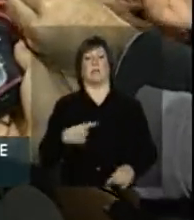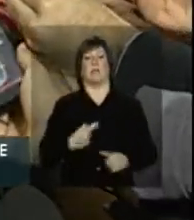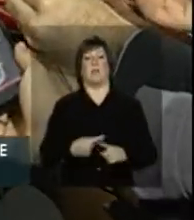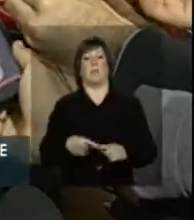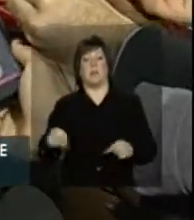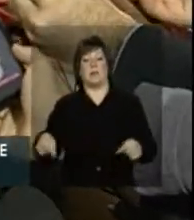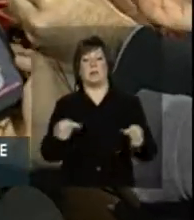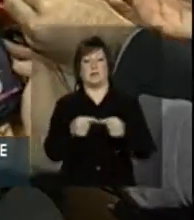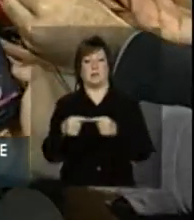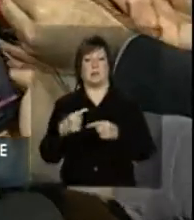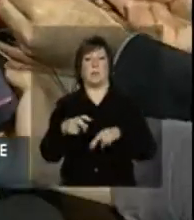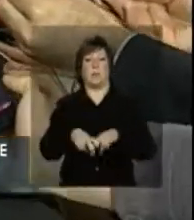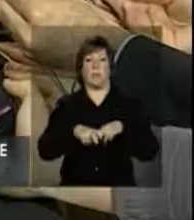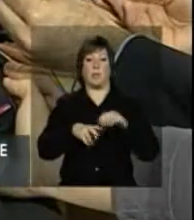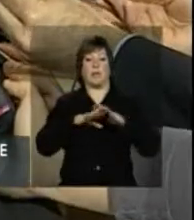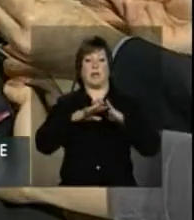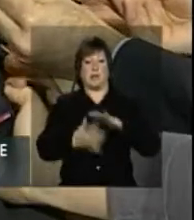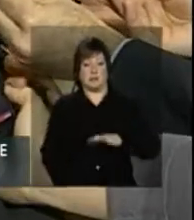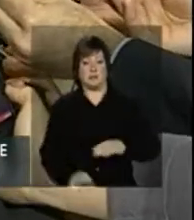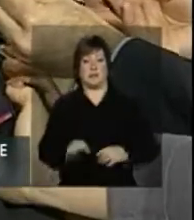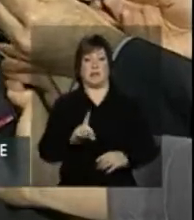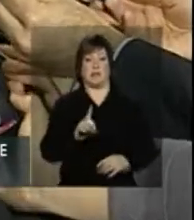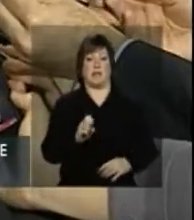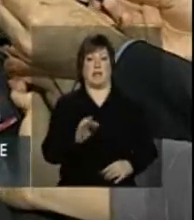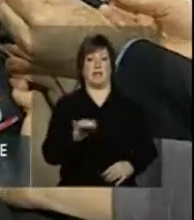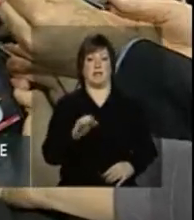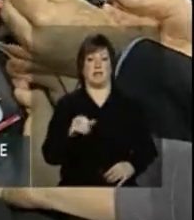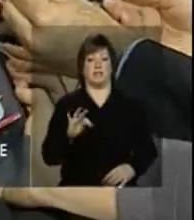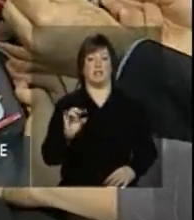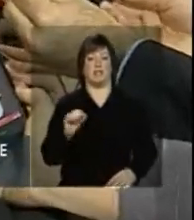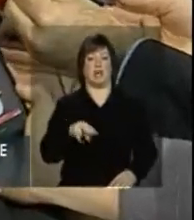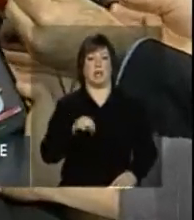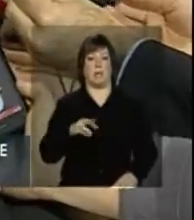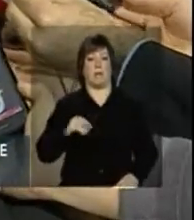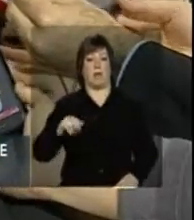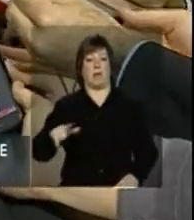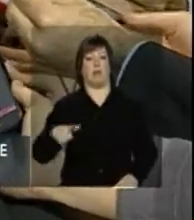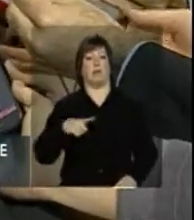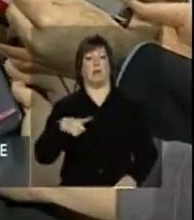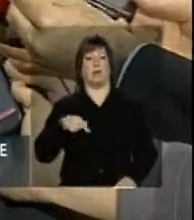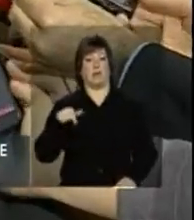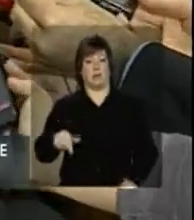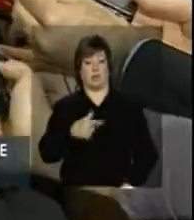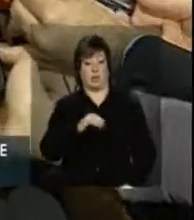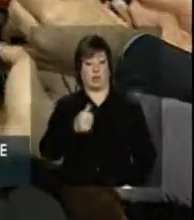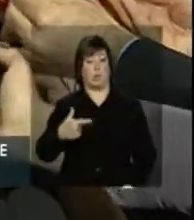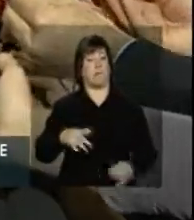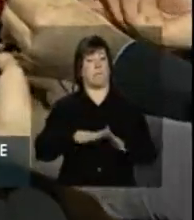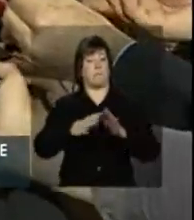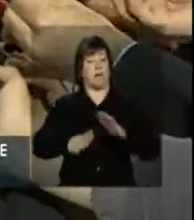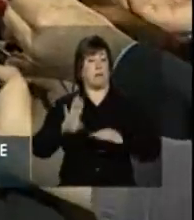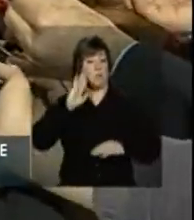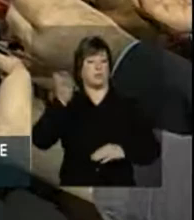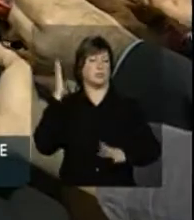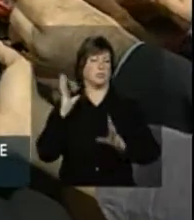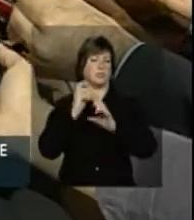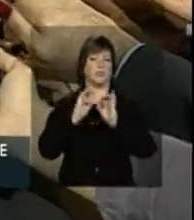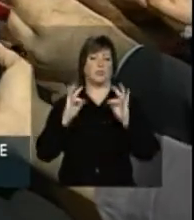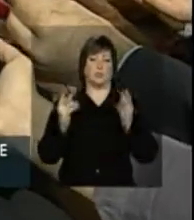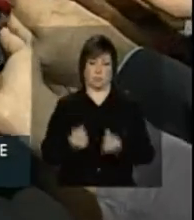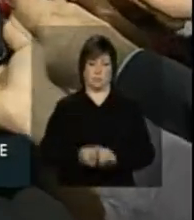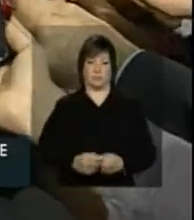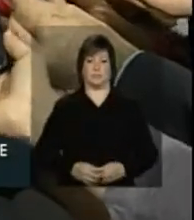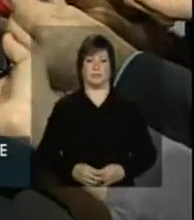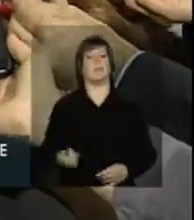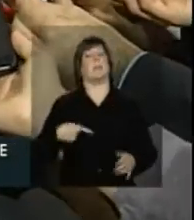queda do déficit nominal. O déficit nominal em 2012 será um dos menores de todos os tempos. Ministro, vai estender o IPI?